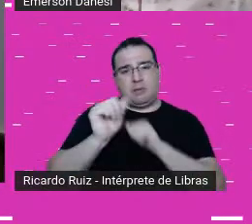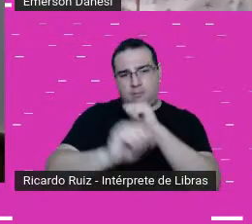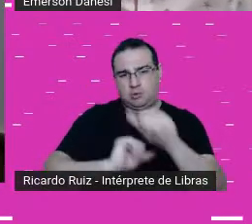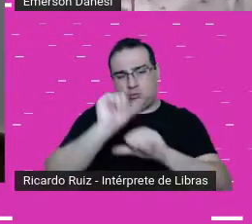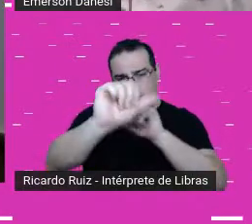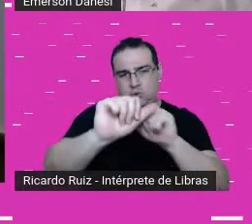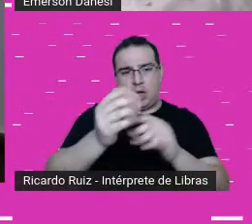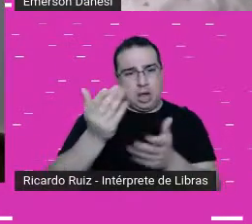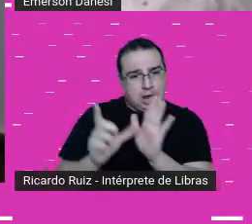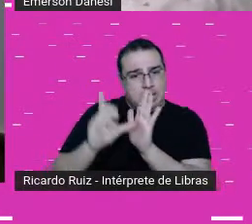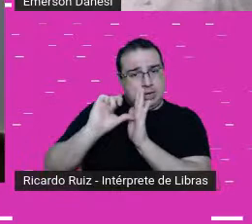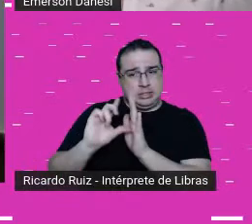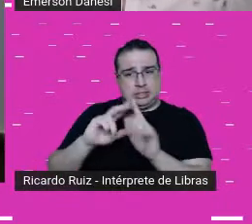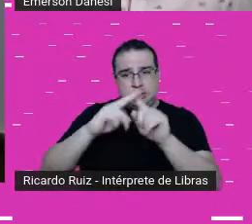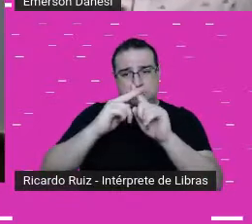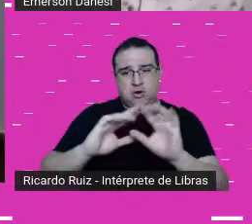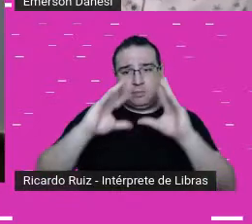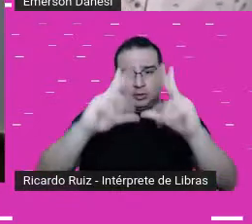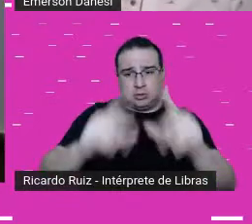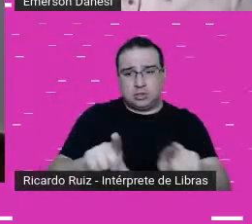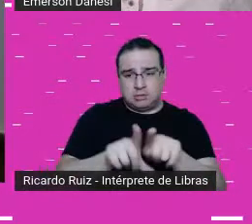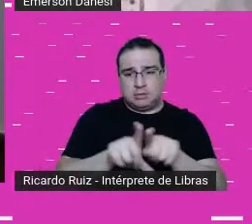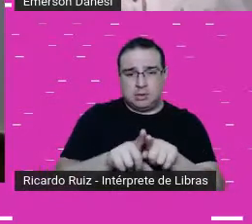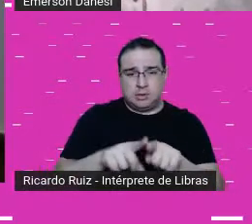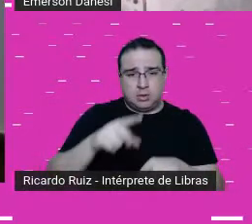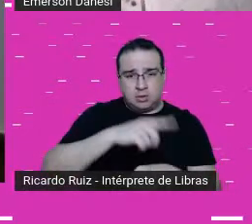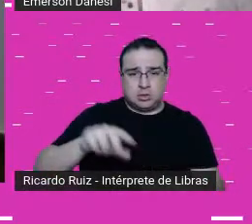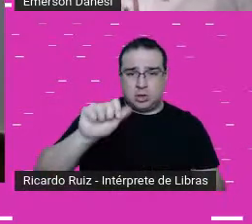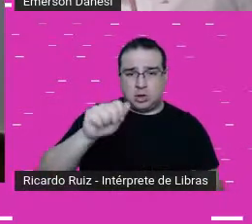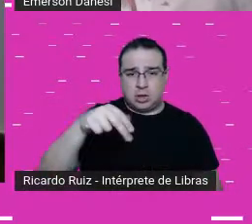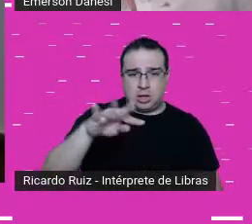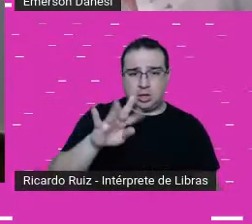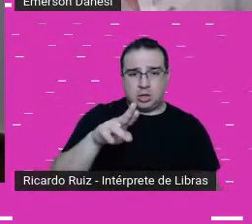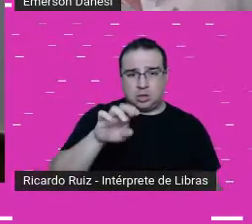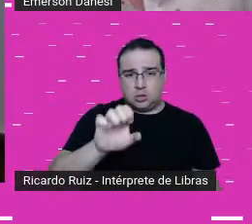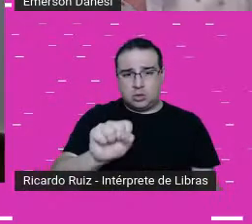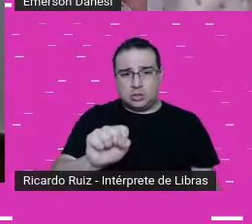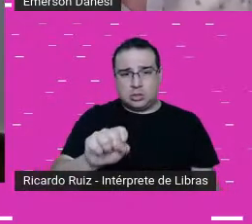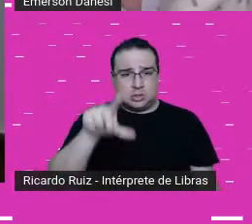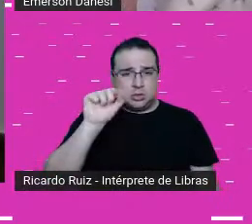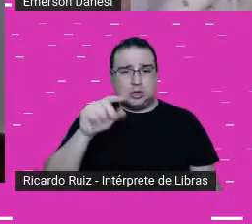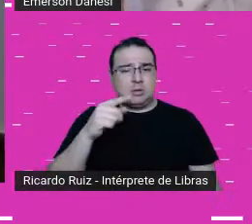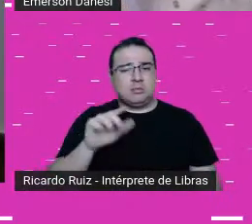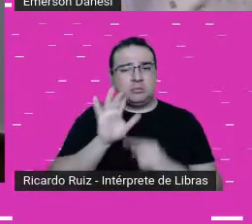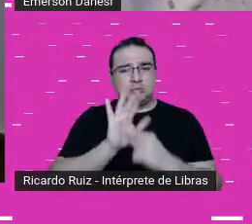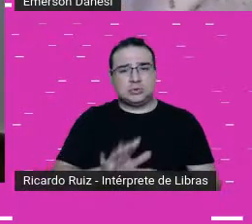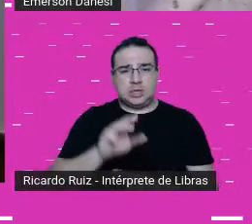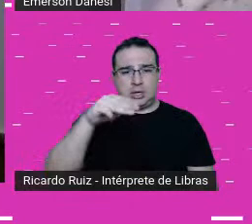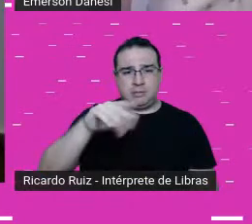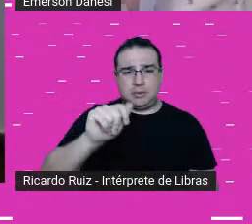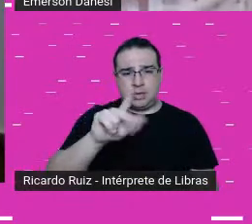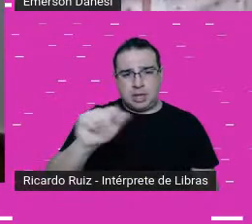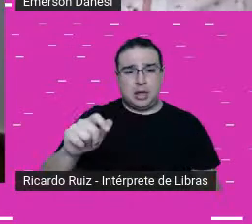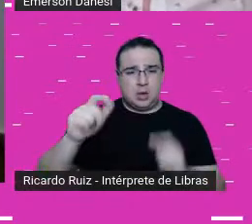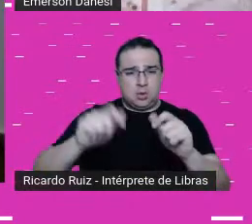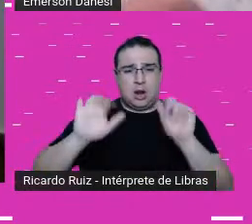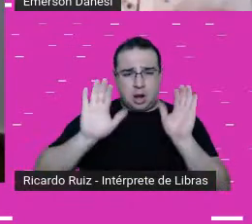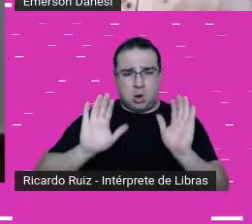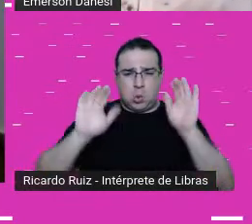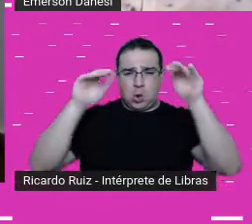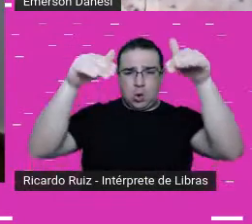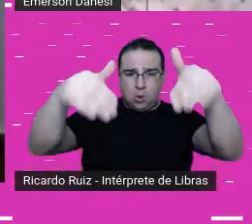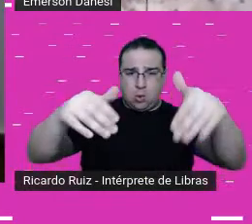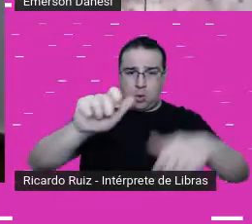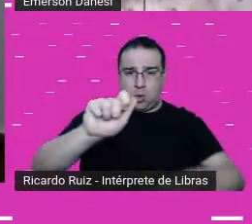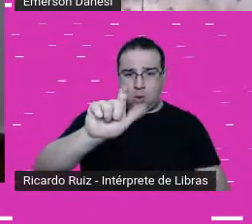antes da reforma do Sesc Belenzinho. E o Antunes optou por colocar a Medeia nesse galpão, que